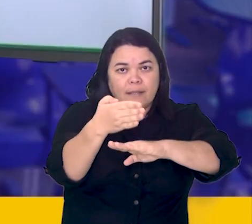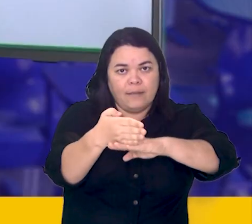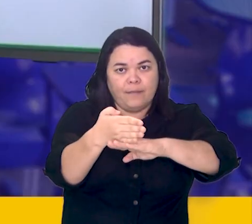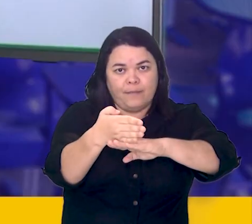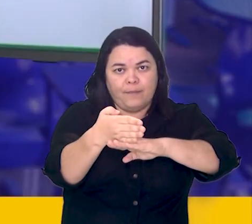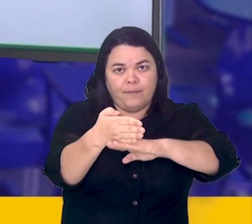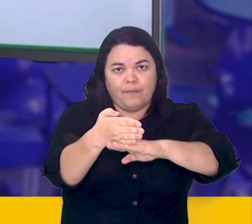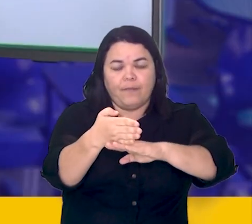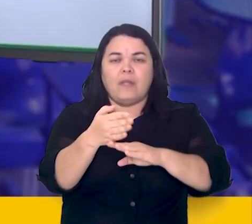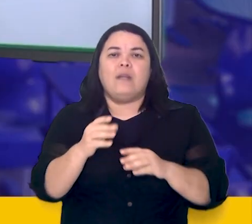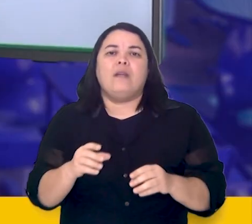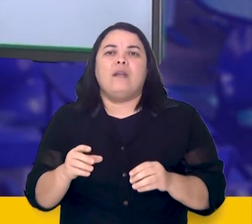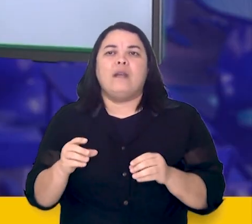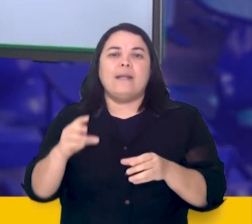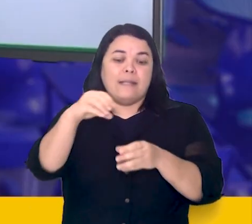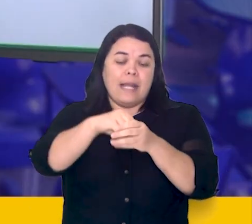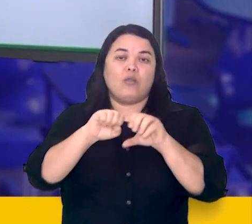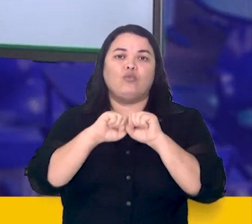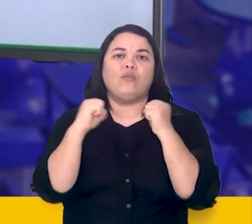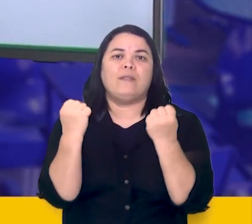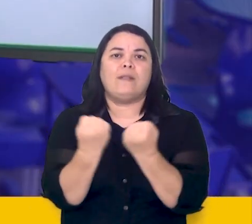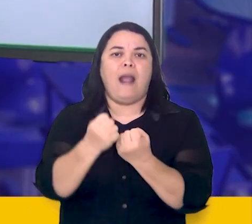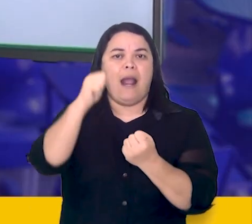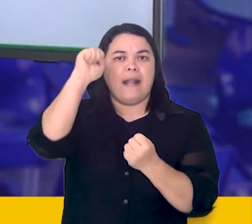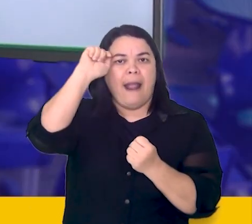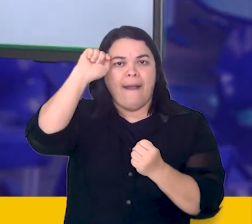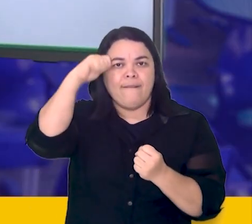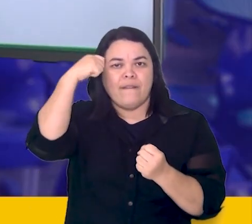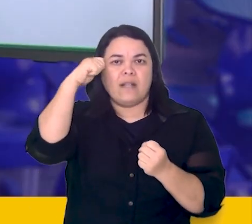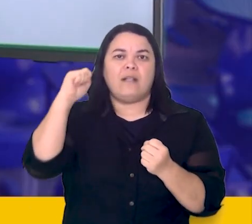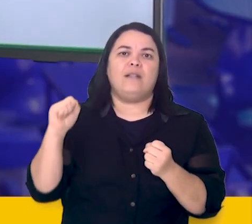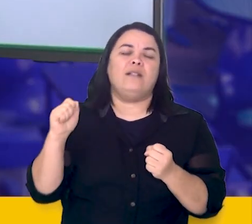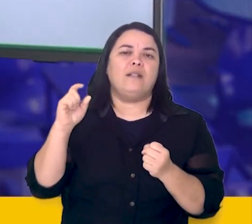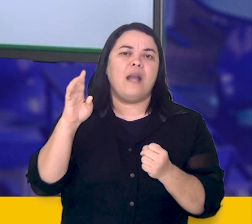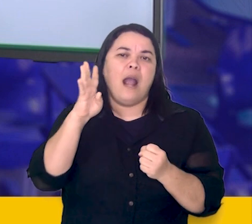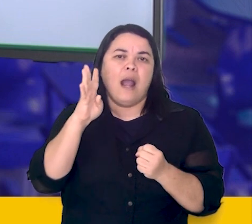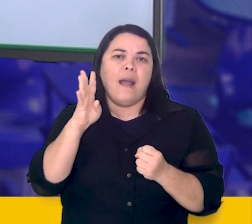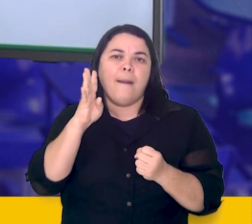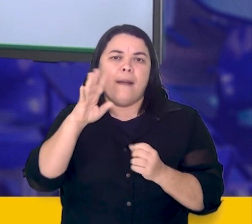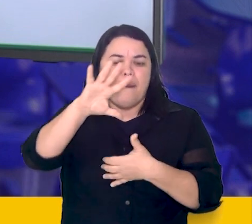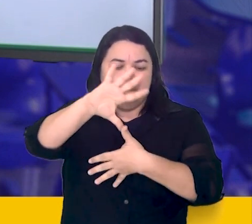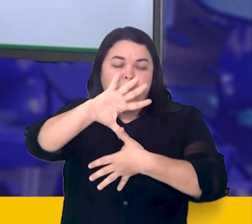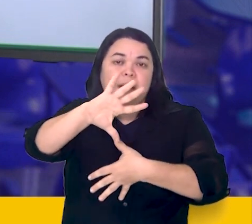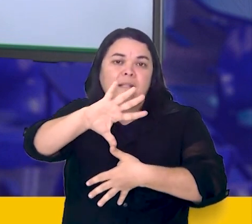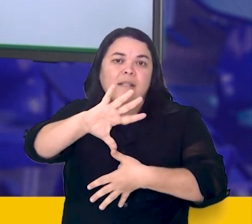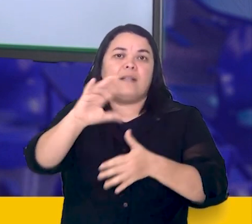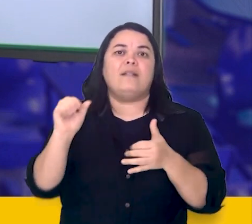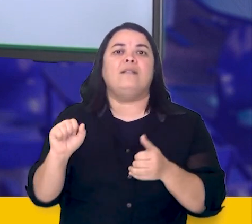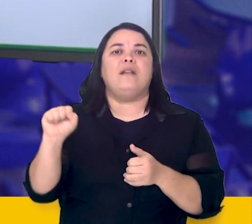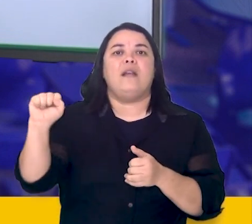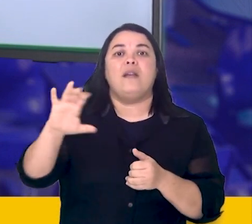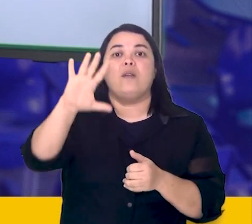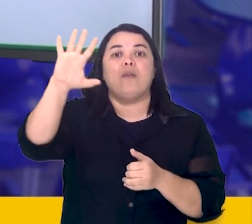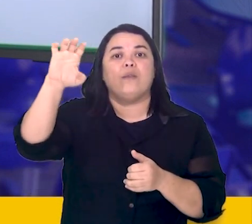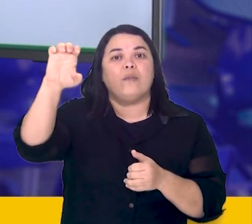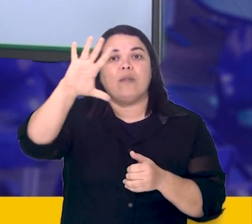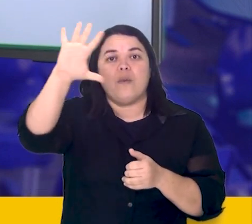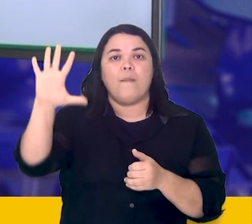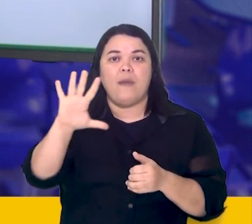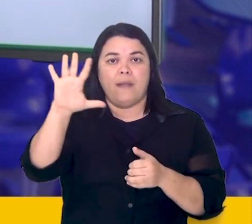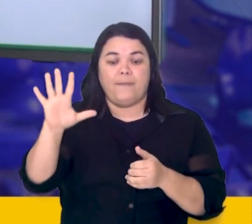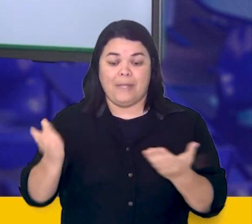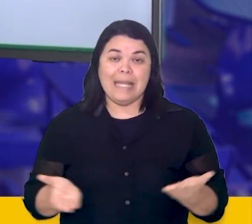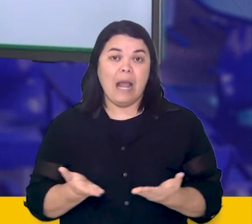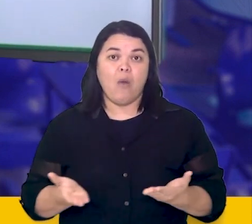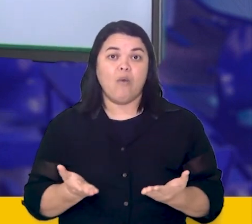europeias. Agora, no 7º ano, mais do que nunca, você vai estudar com um olhar especial à Idade